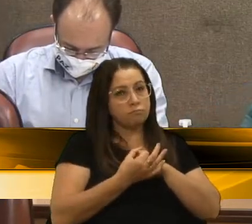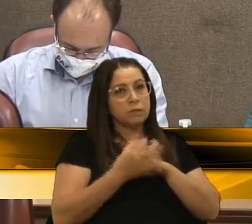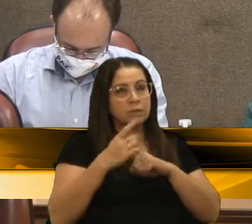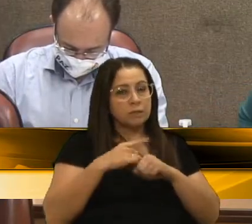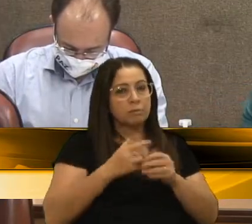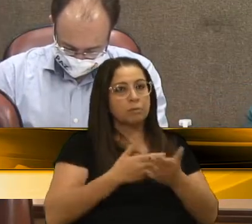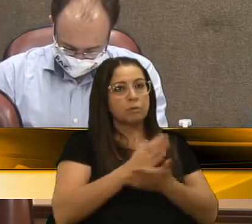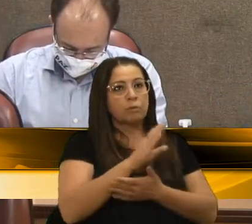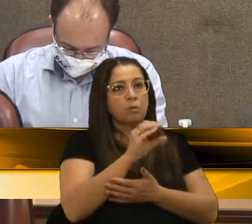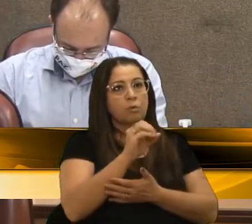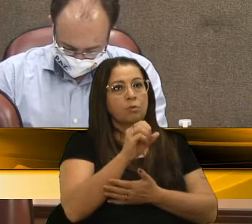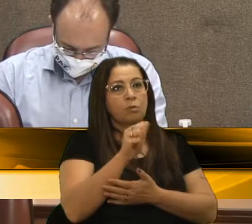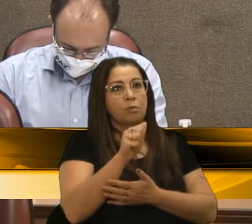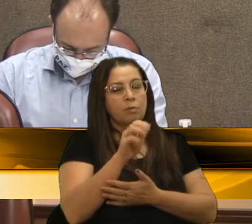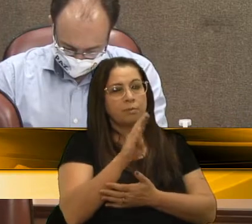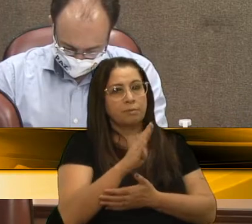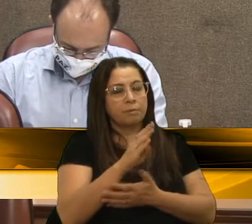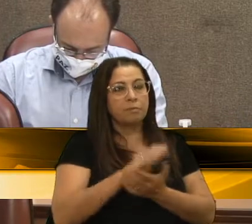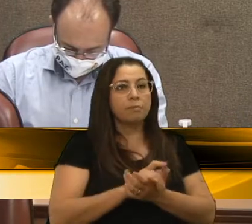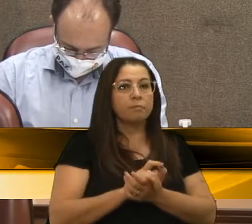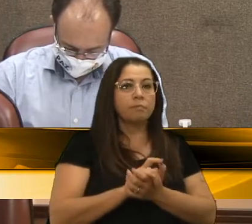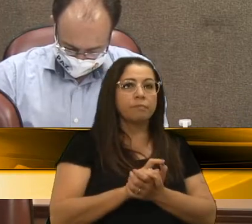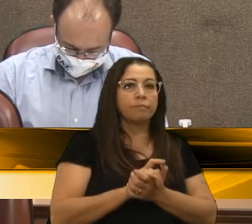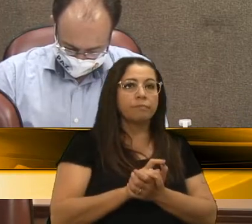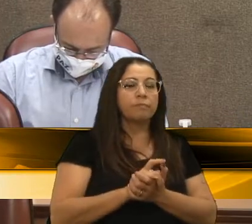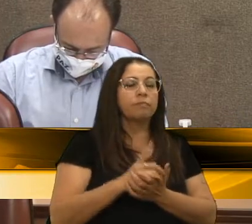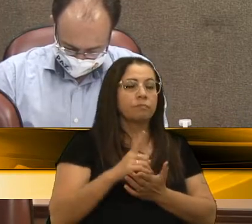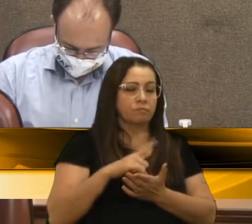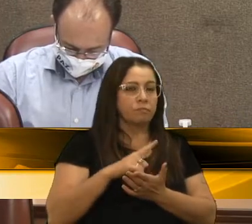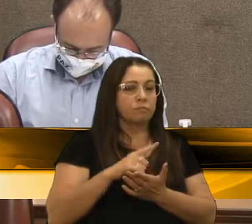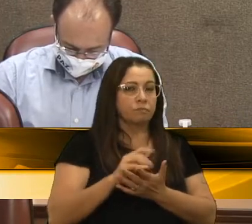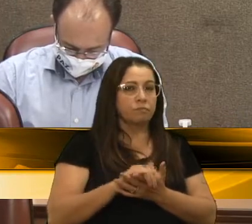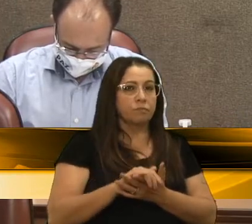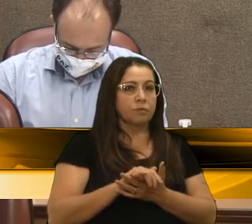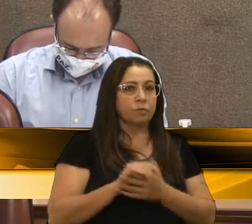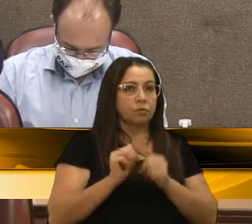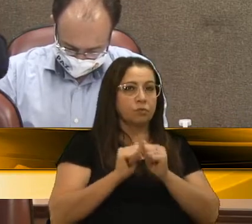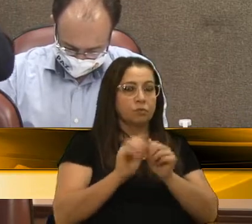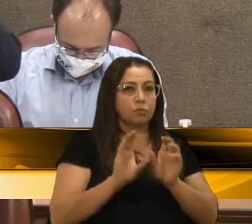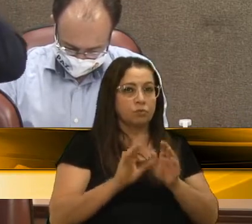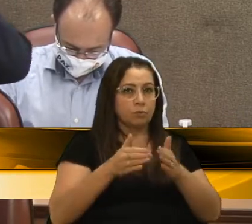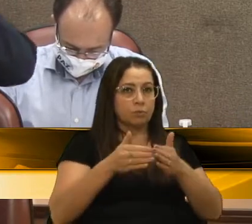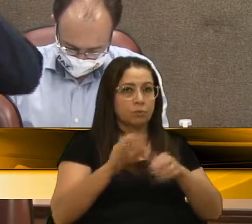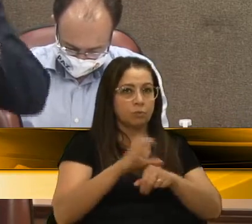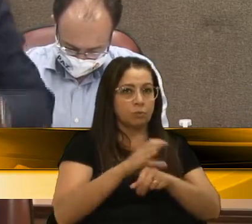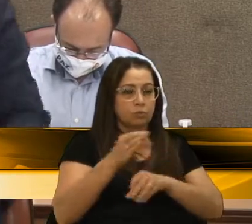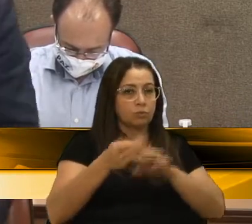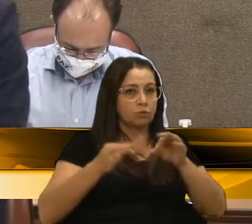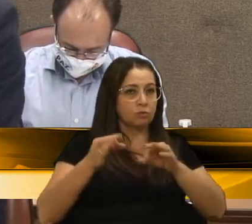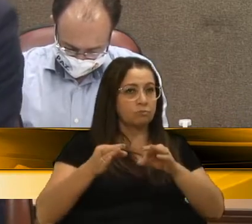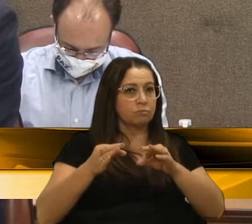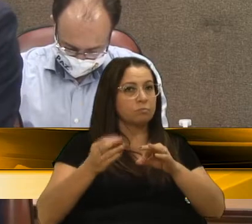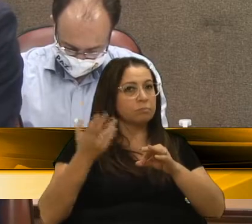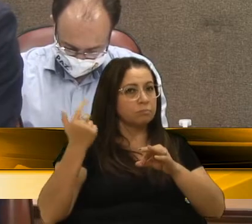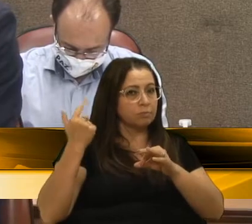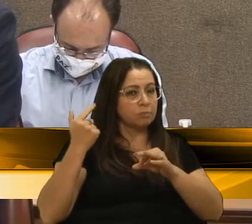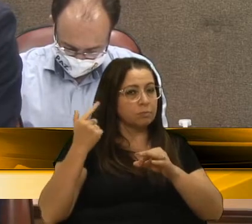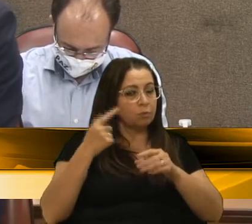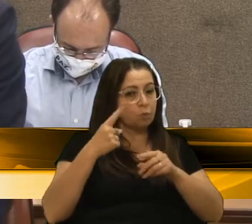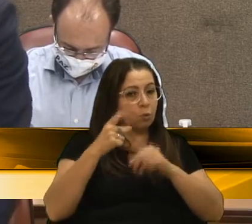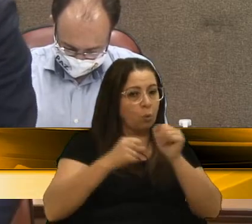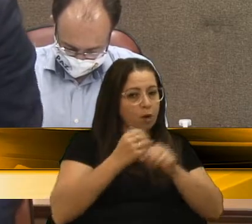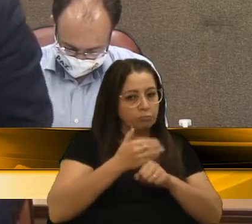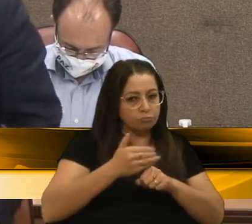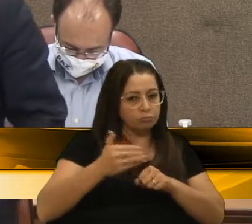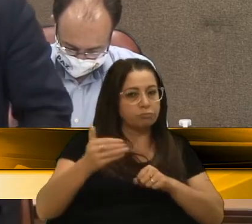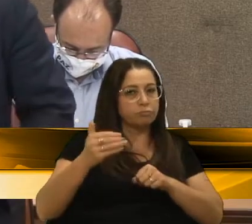aprovação na Ordem dos Advogados do Brasil, estive à frente da Comissão de Constituição e Justiça por uma legislatura inteira,